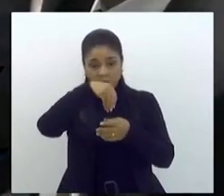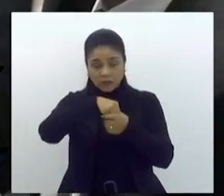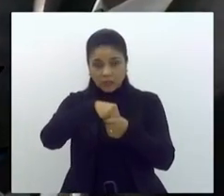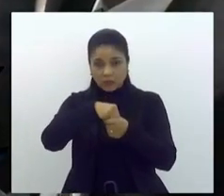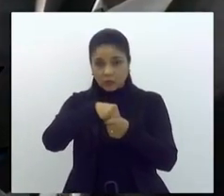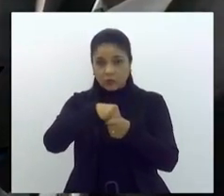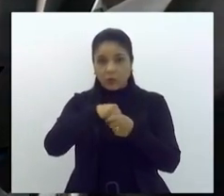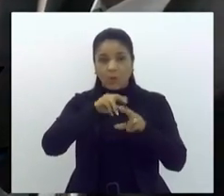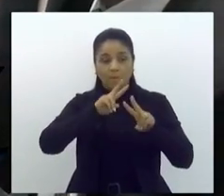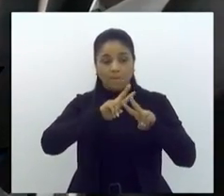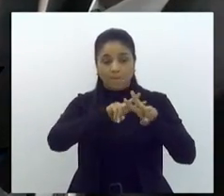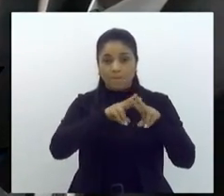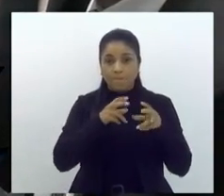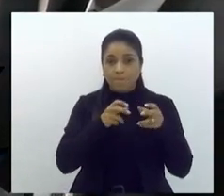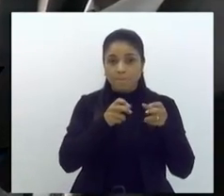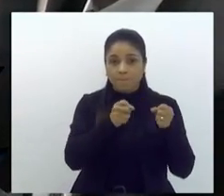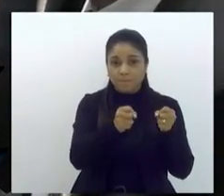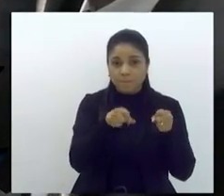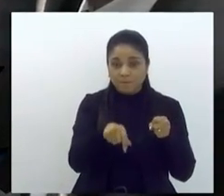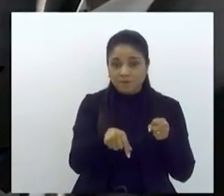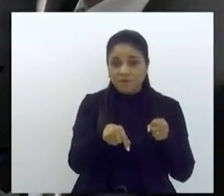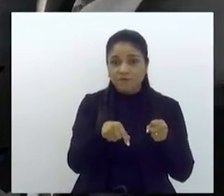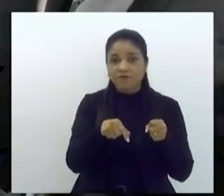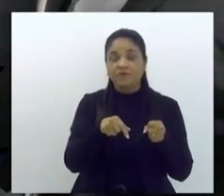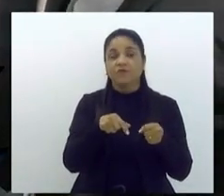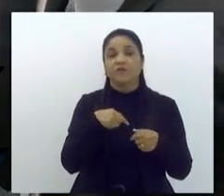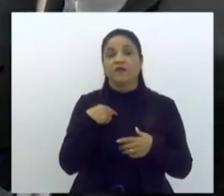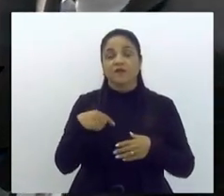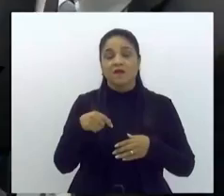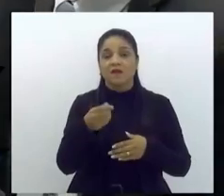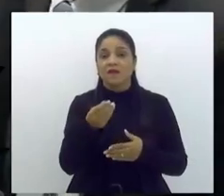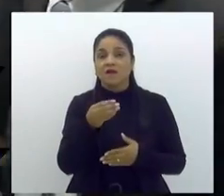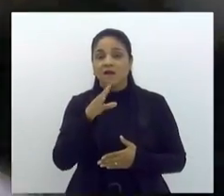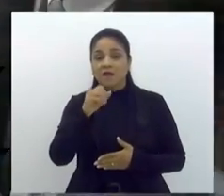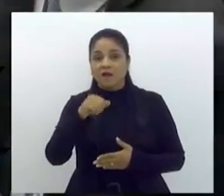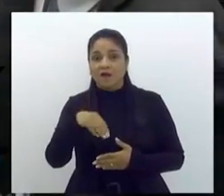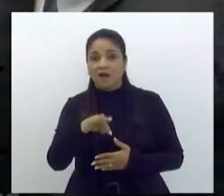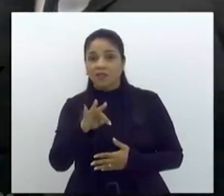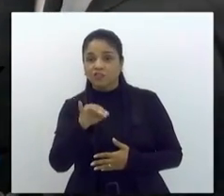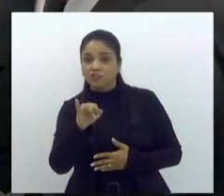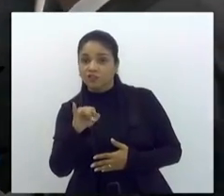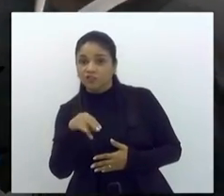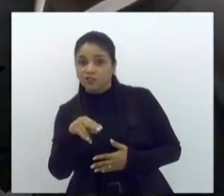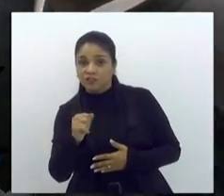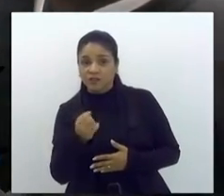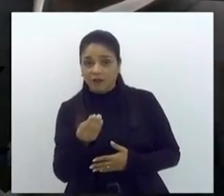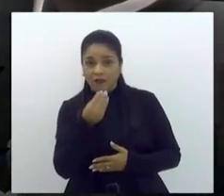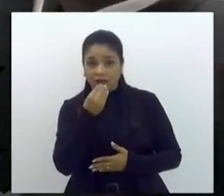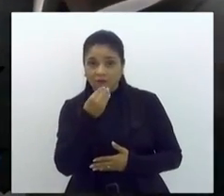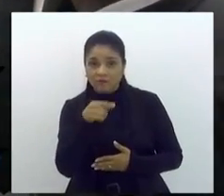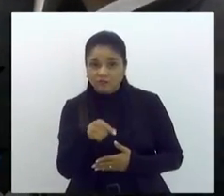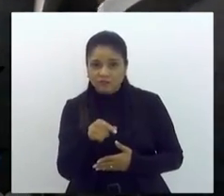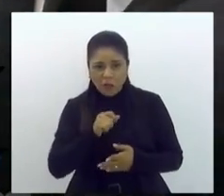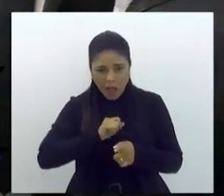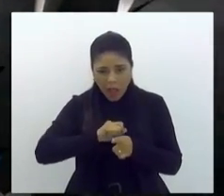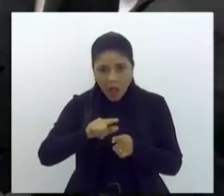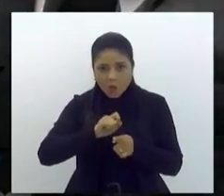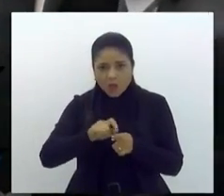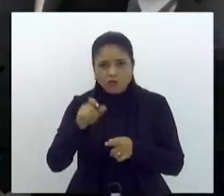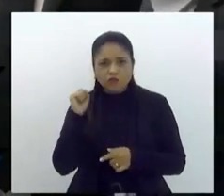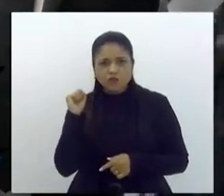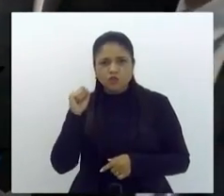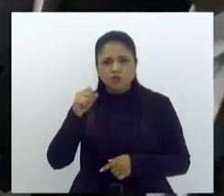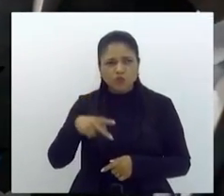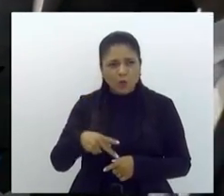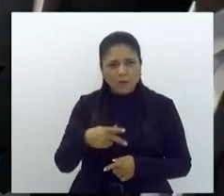eu queria saber que negócio lucrativo é esse porque isso é preço de aluguel no shopping